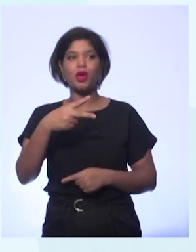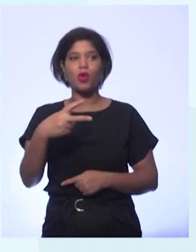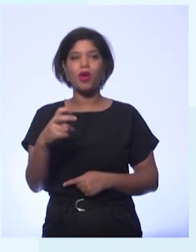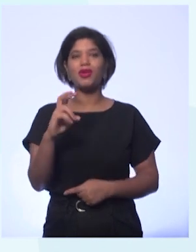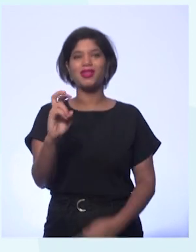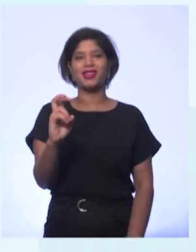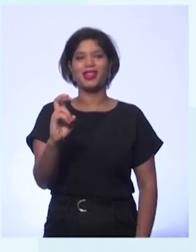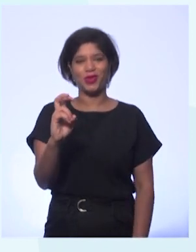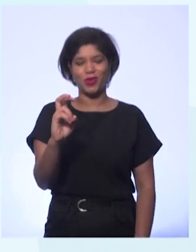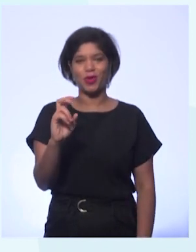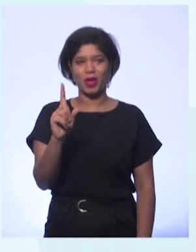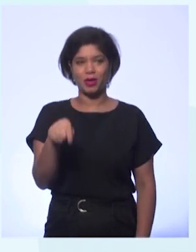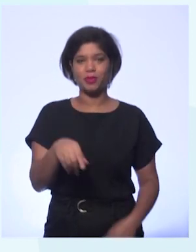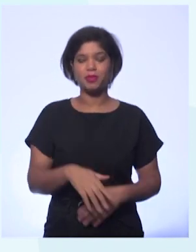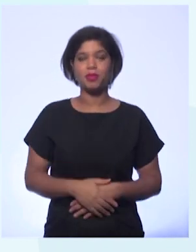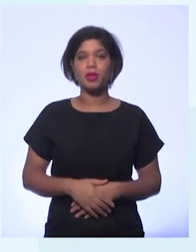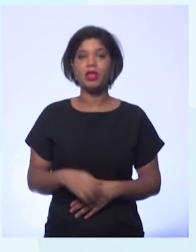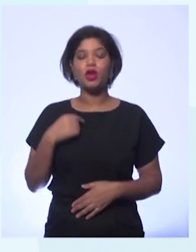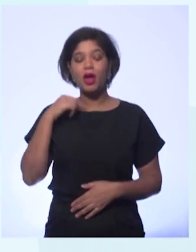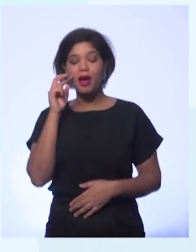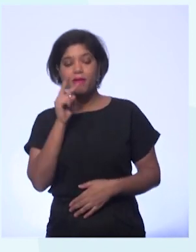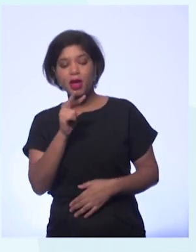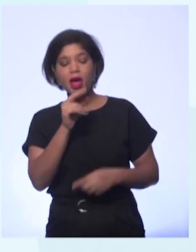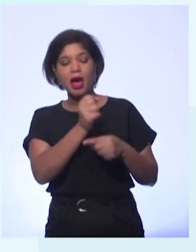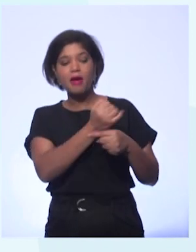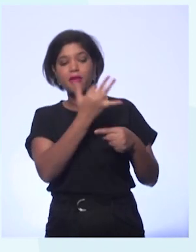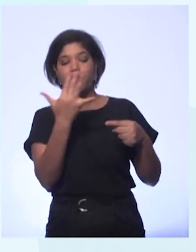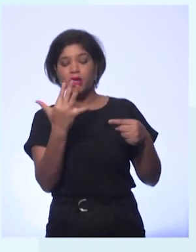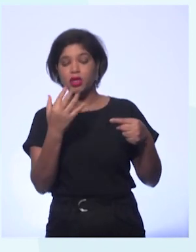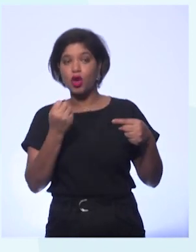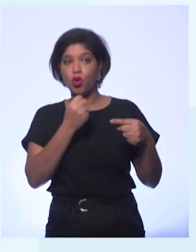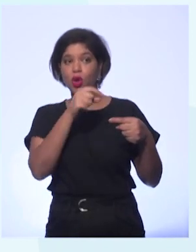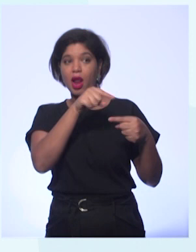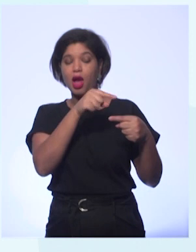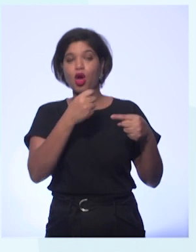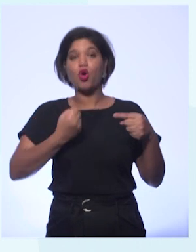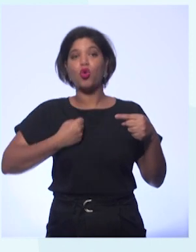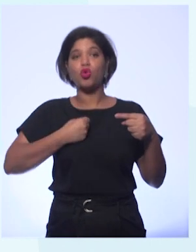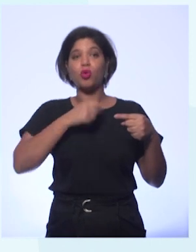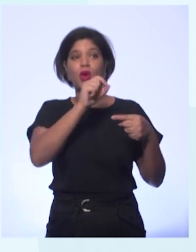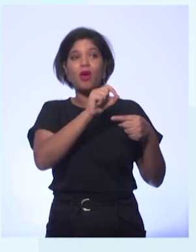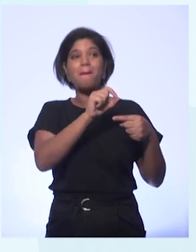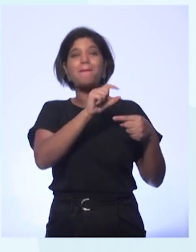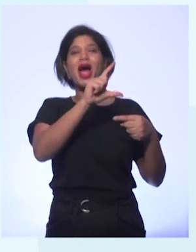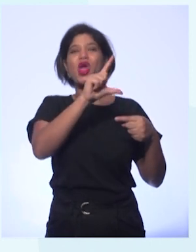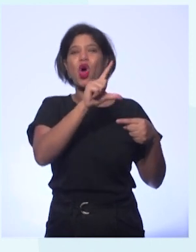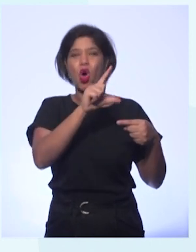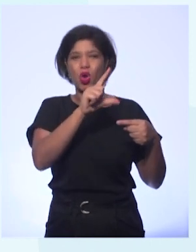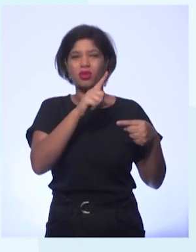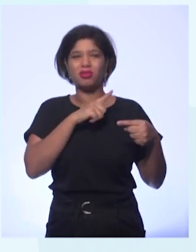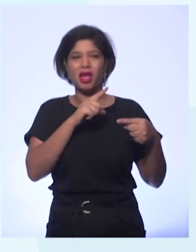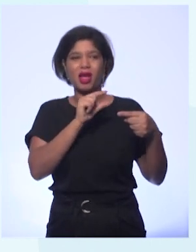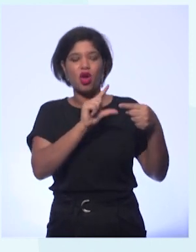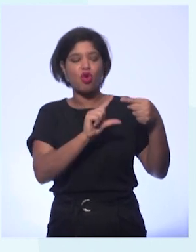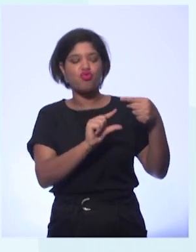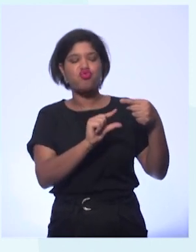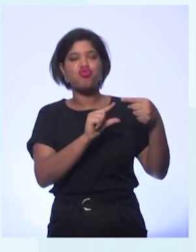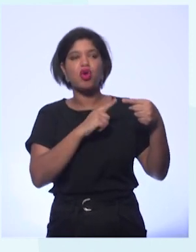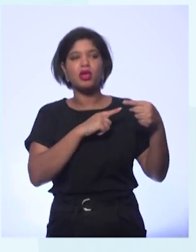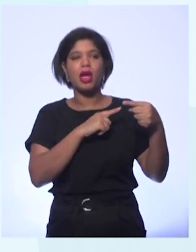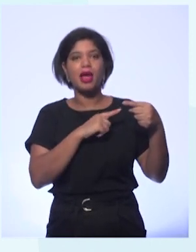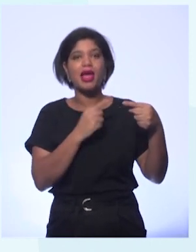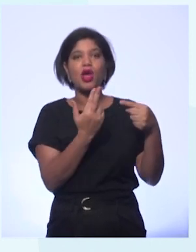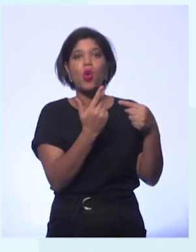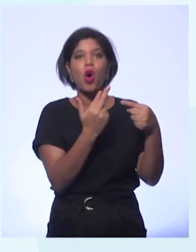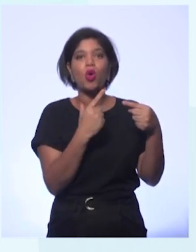5 é 40. Então, quando a gente olha essa fração, que o número de cima é maior que o de baixo, e ele, número de baixo, ele tem a tabuada dele,